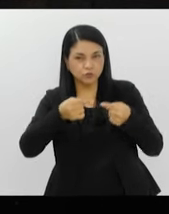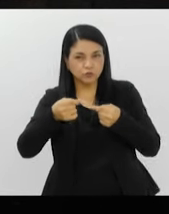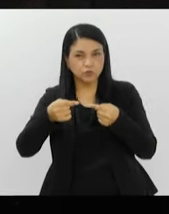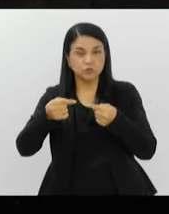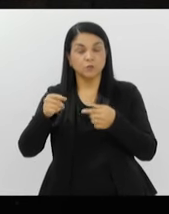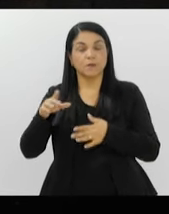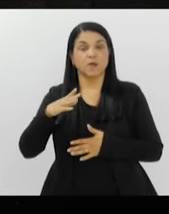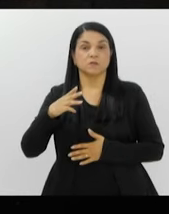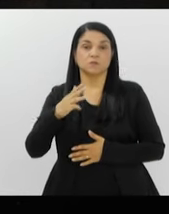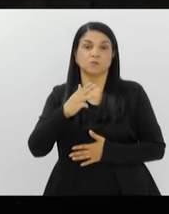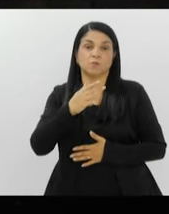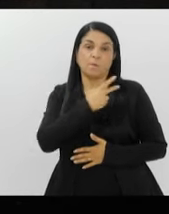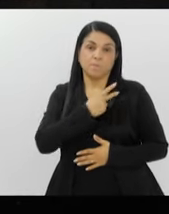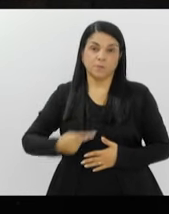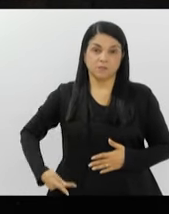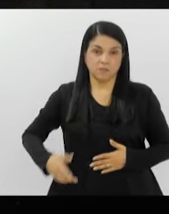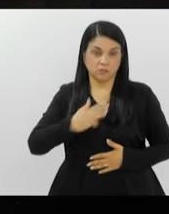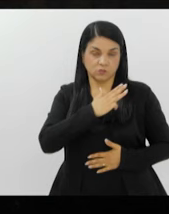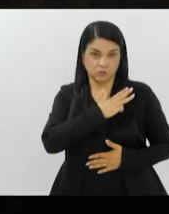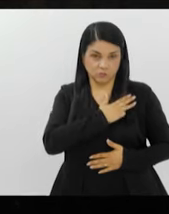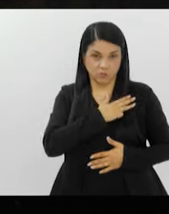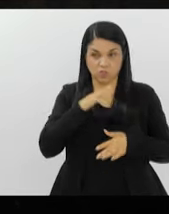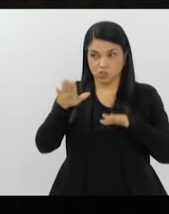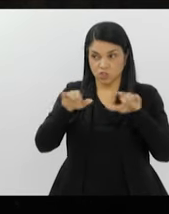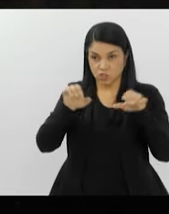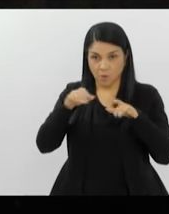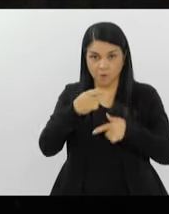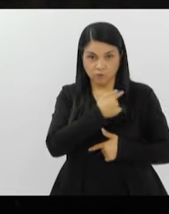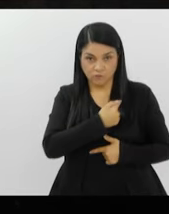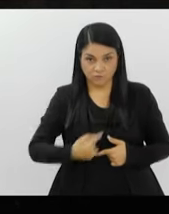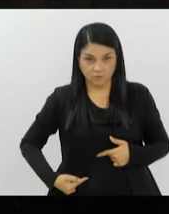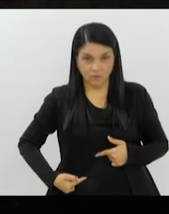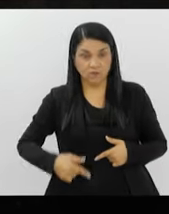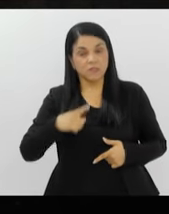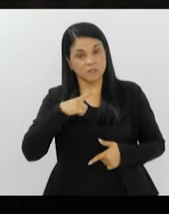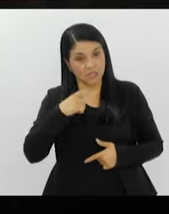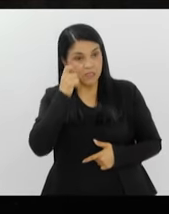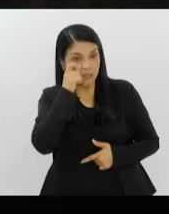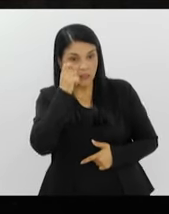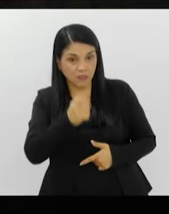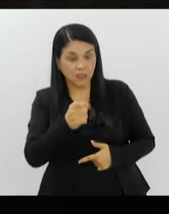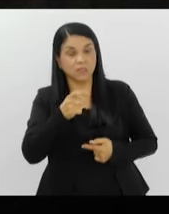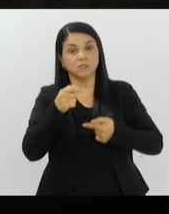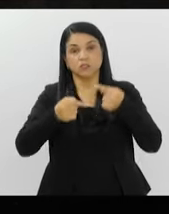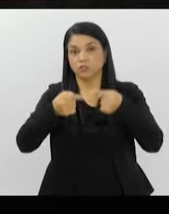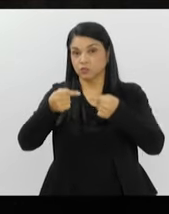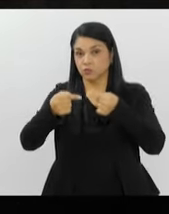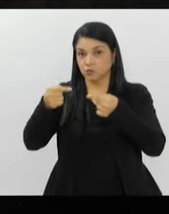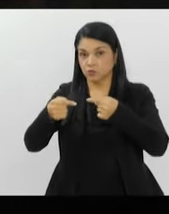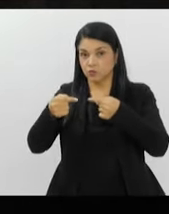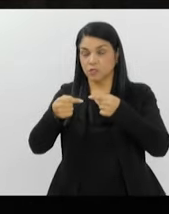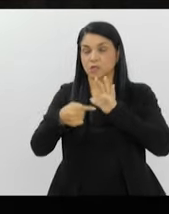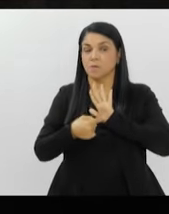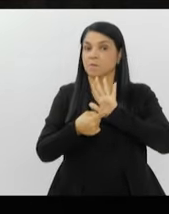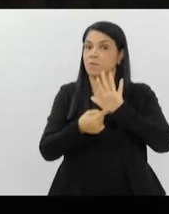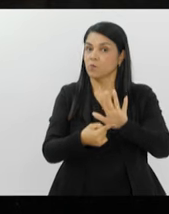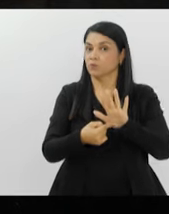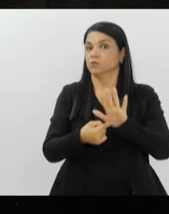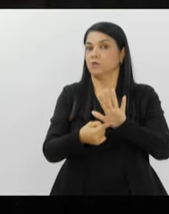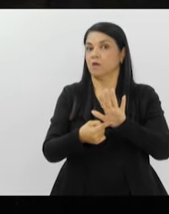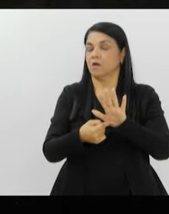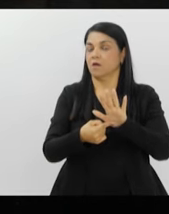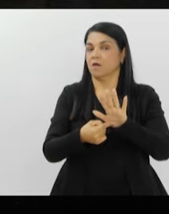Presidente da República chama os governadores é porque ele tá com intenção de discutir e apresentar